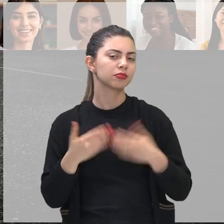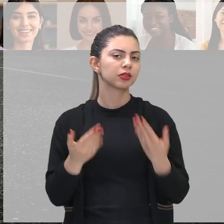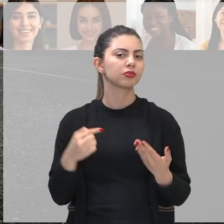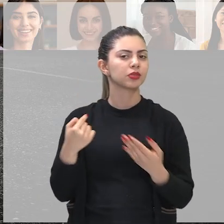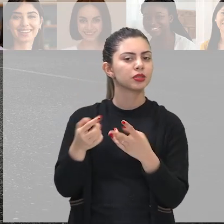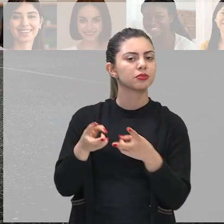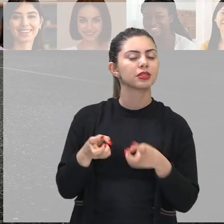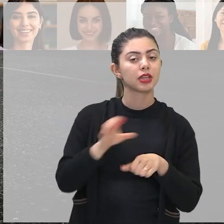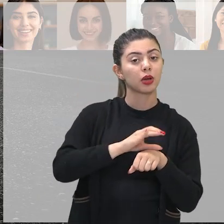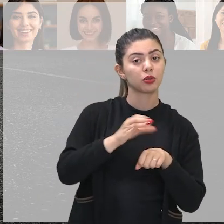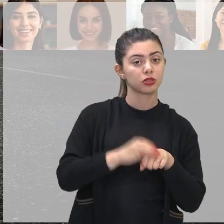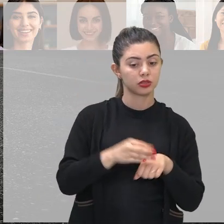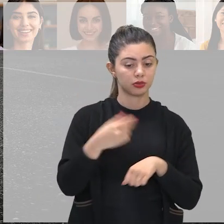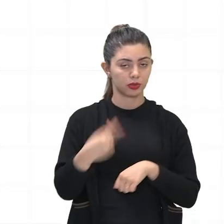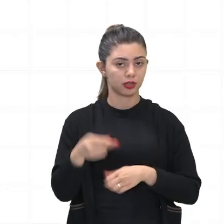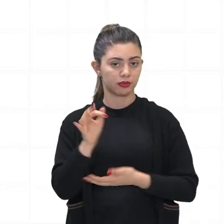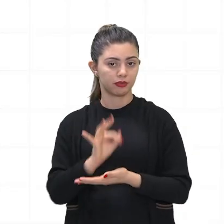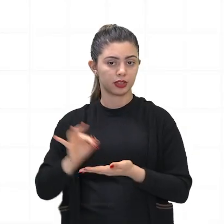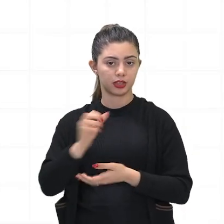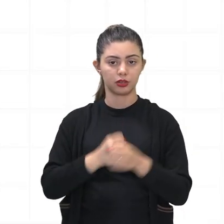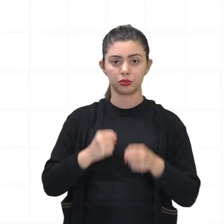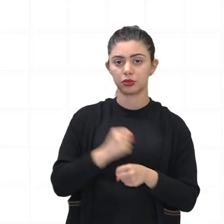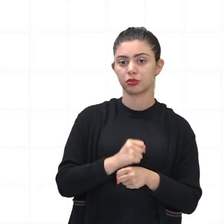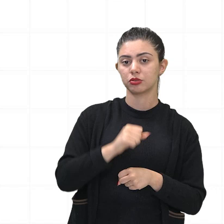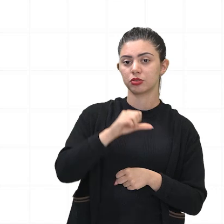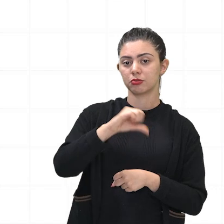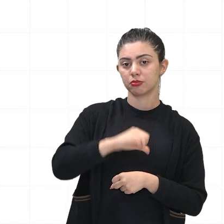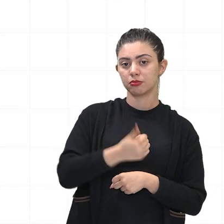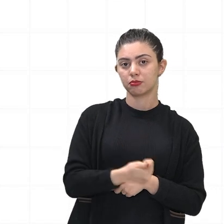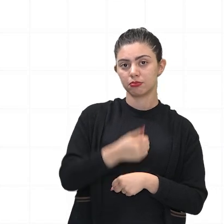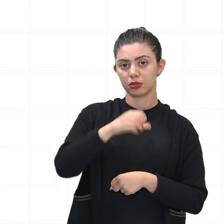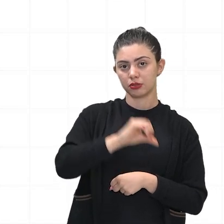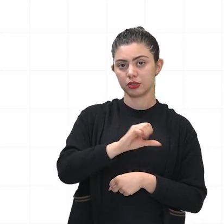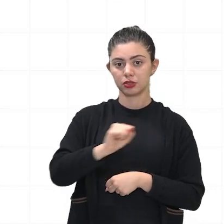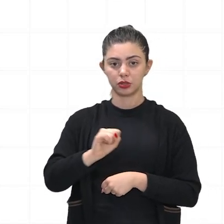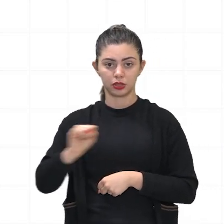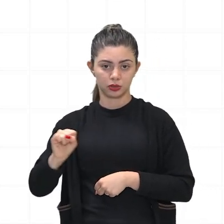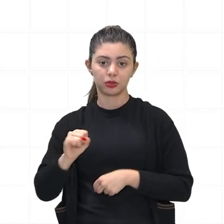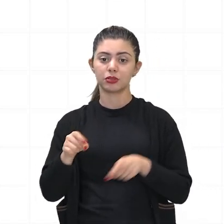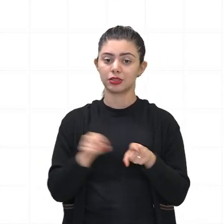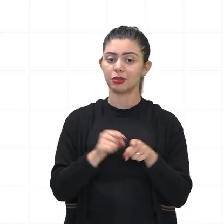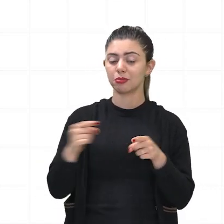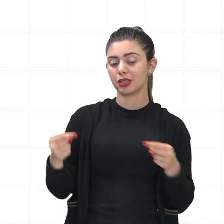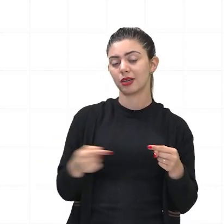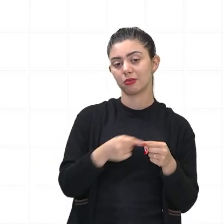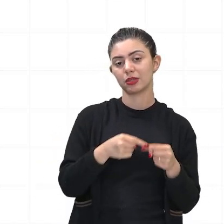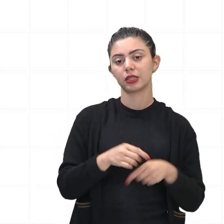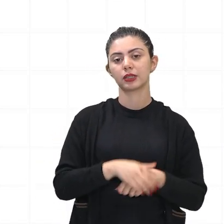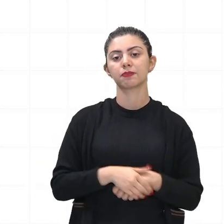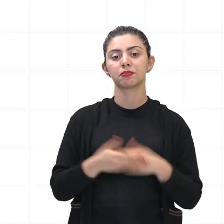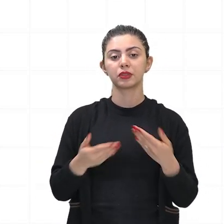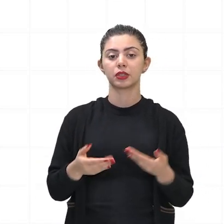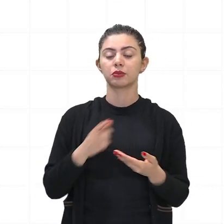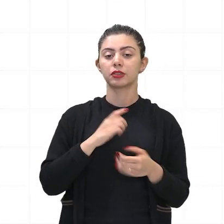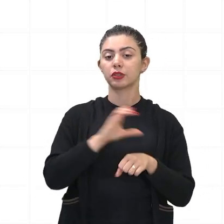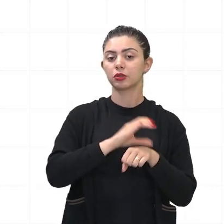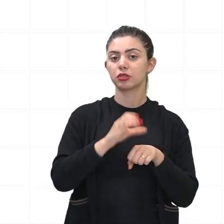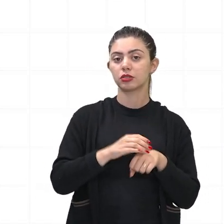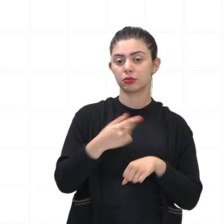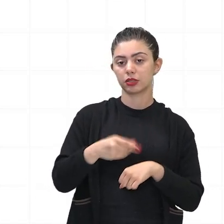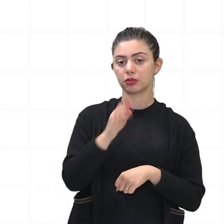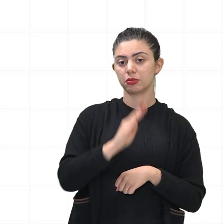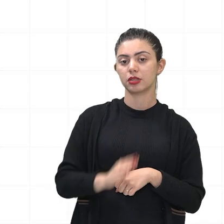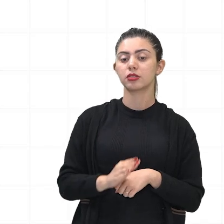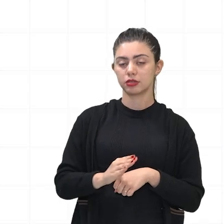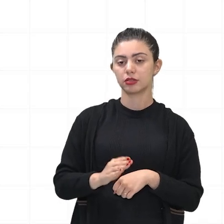a nossa Constituição Federal de 88 também vai dar luz sobre isso. Né? A Constituição Federal de